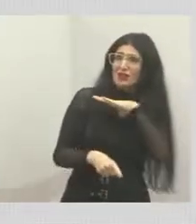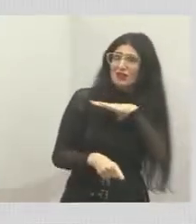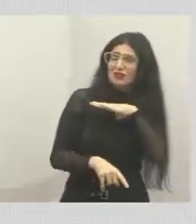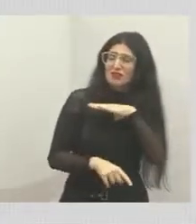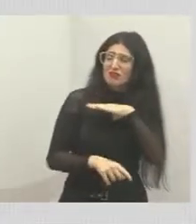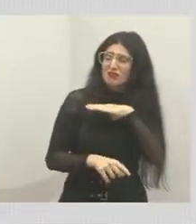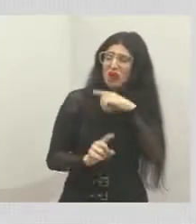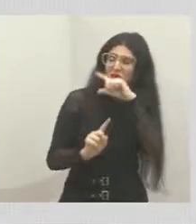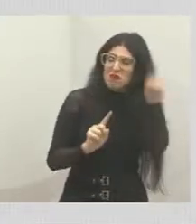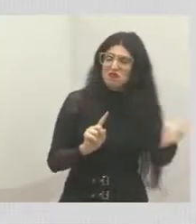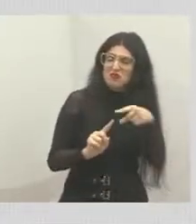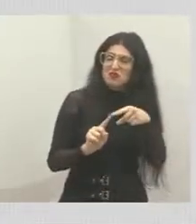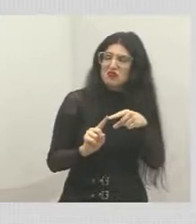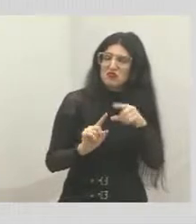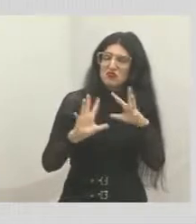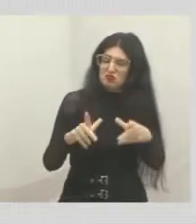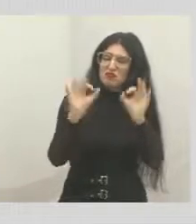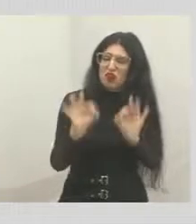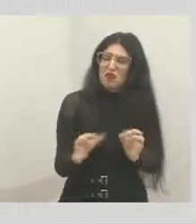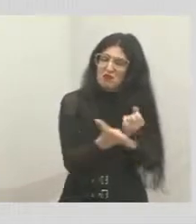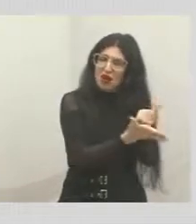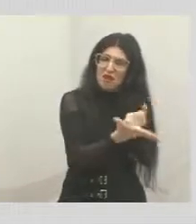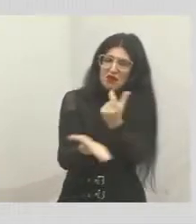metas neste período.